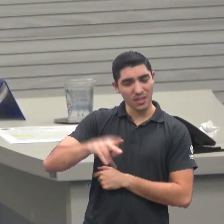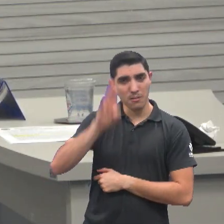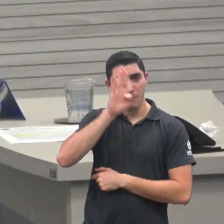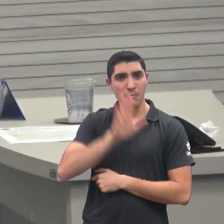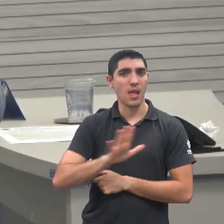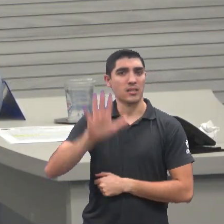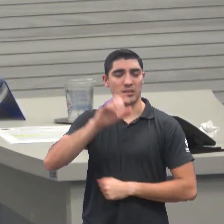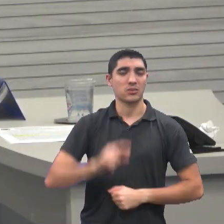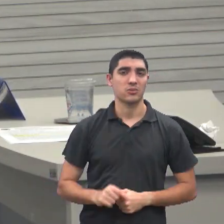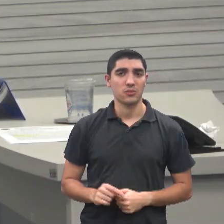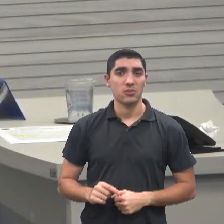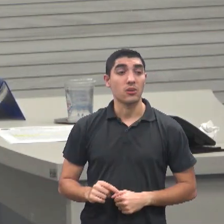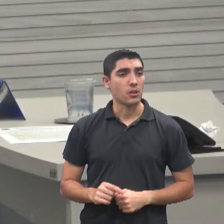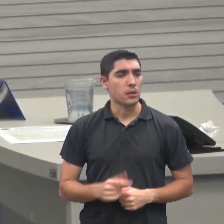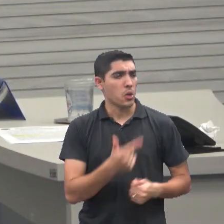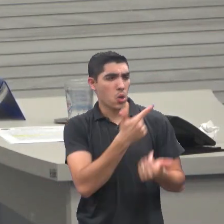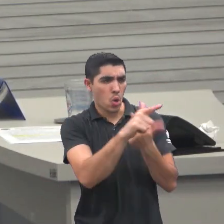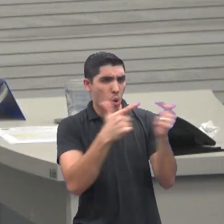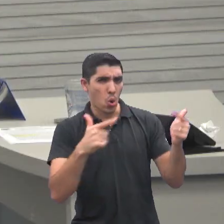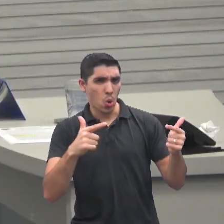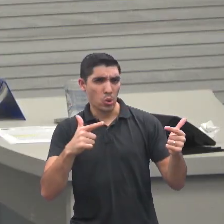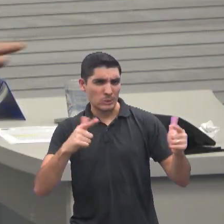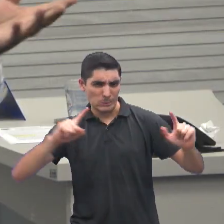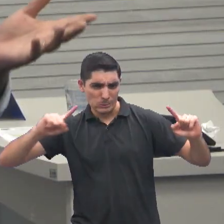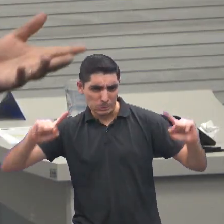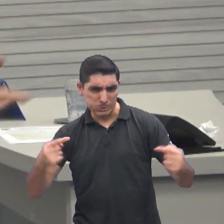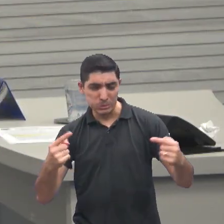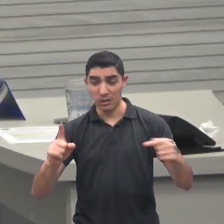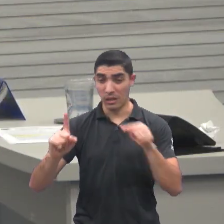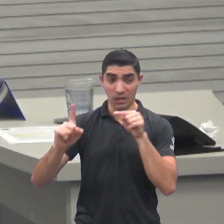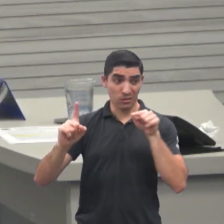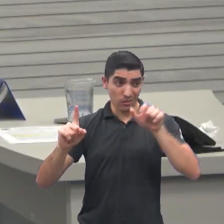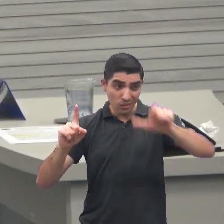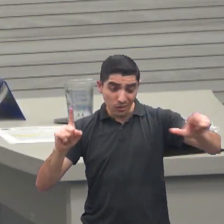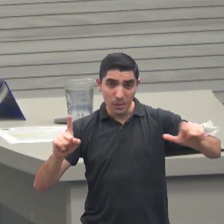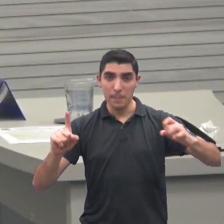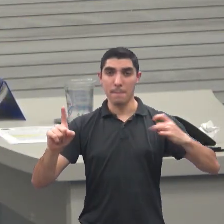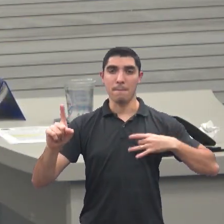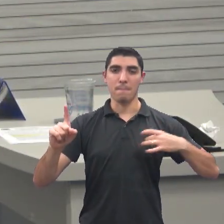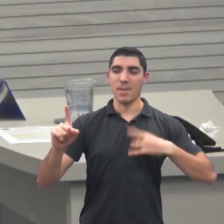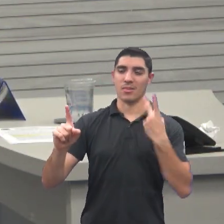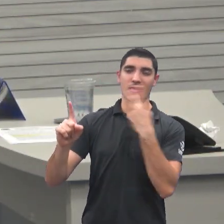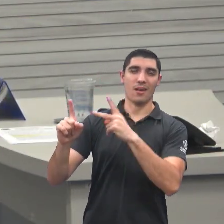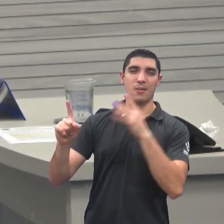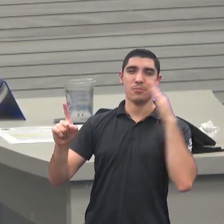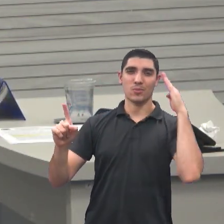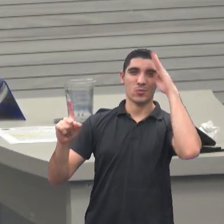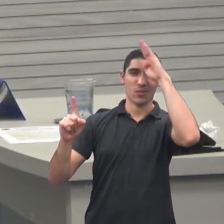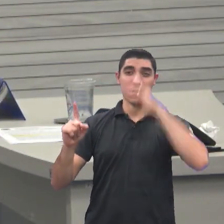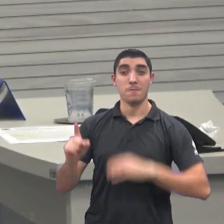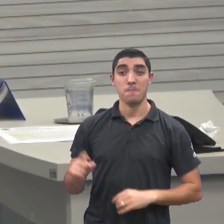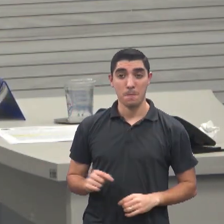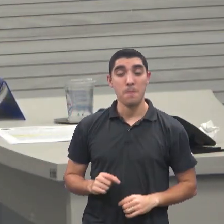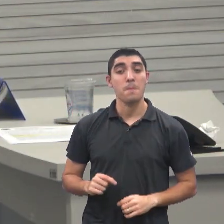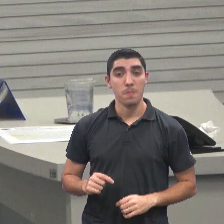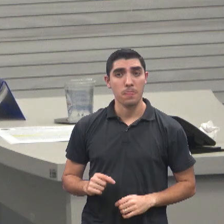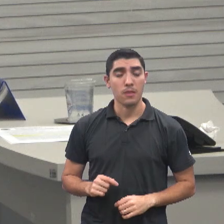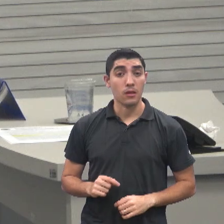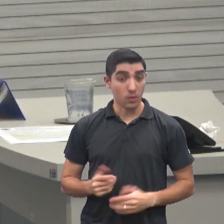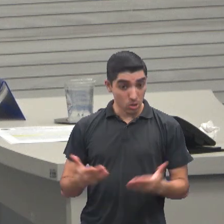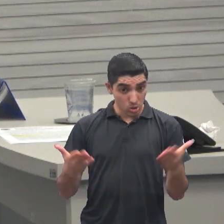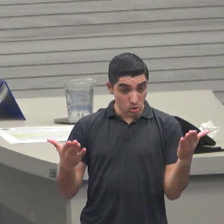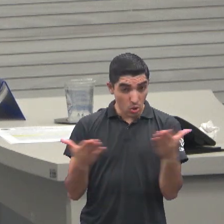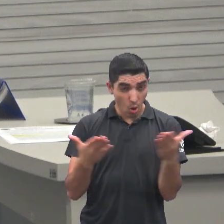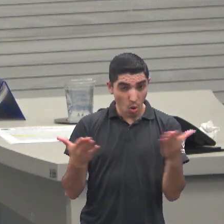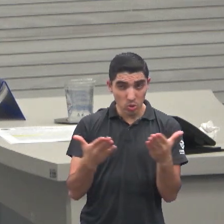espanta mesmo qualquer adversário, e uma coisa eu vou dizer para os senhores aqui, o que estão fazendo com o Bolsonaro